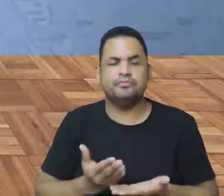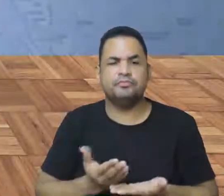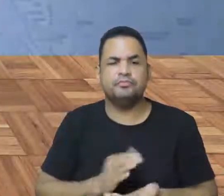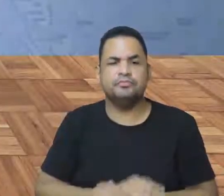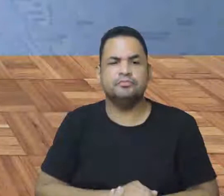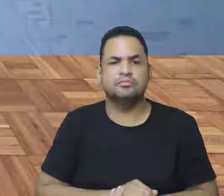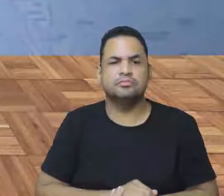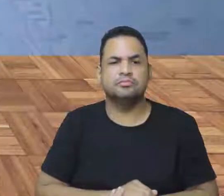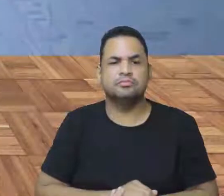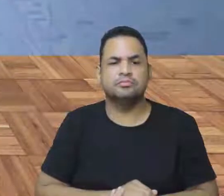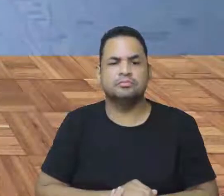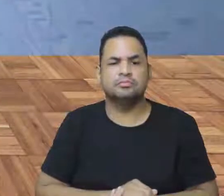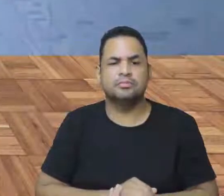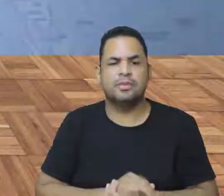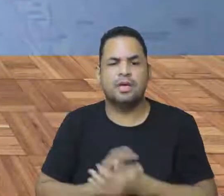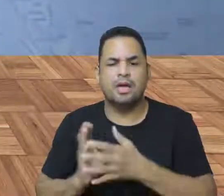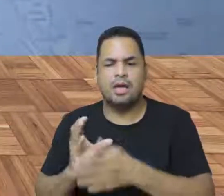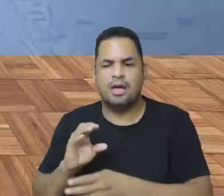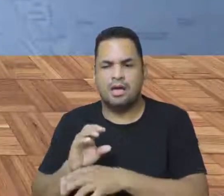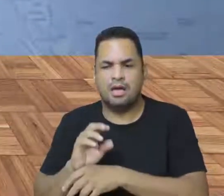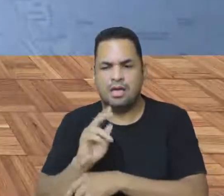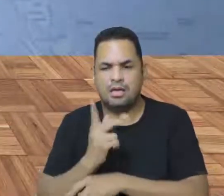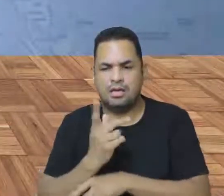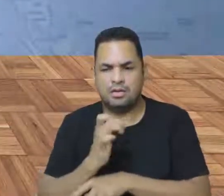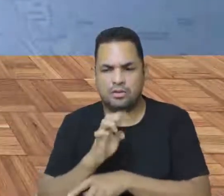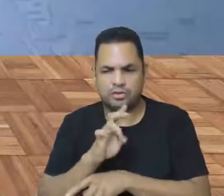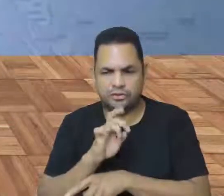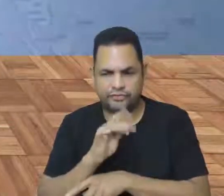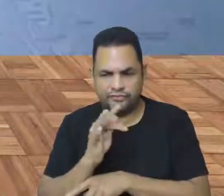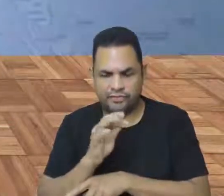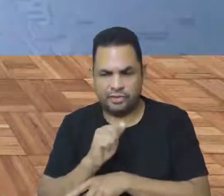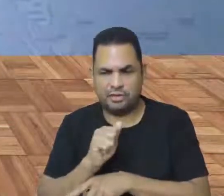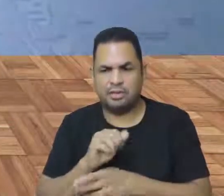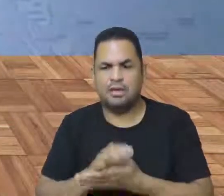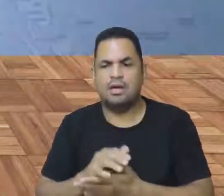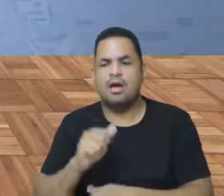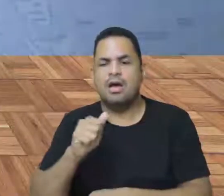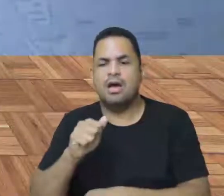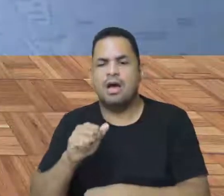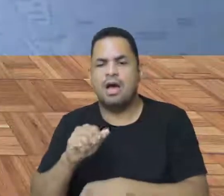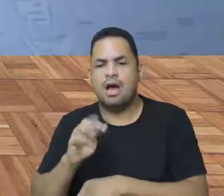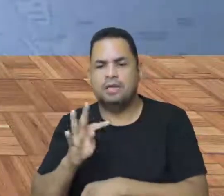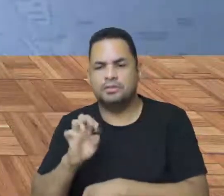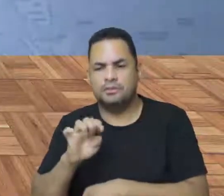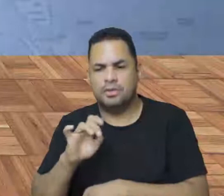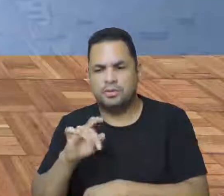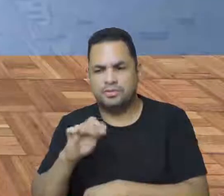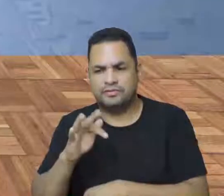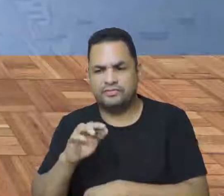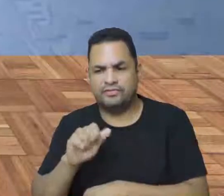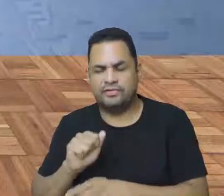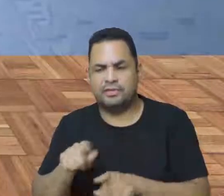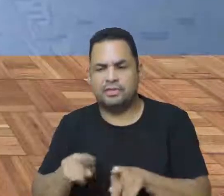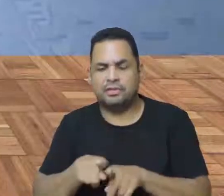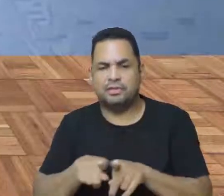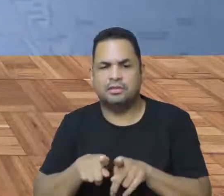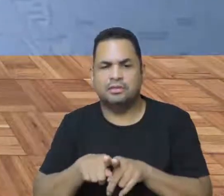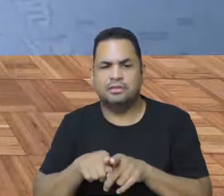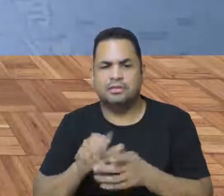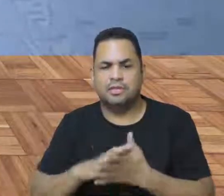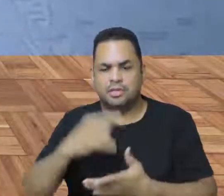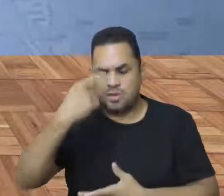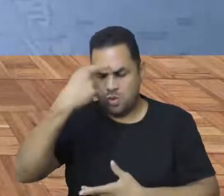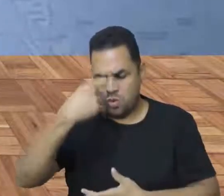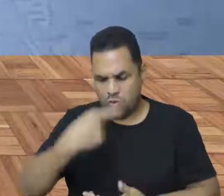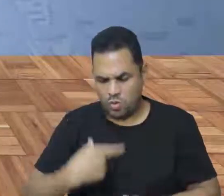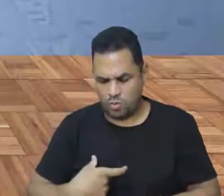entre a hidrosfera, a atmosfera, litosfera e, claro, a espécie.